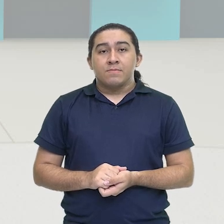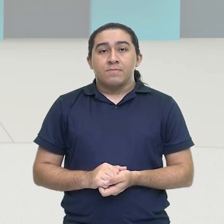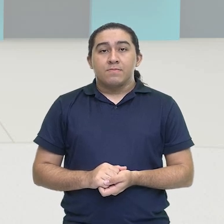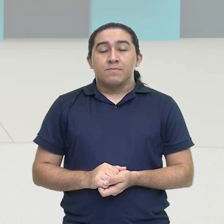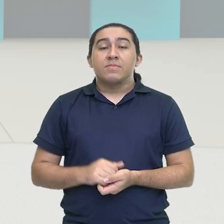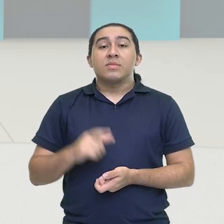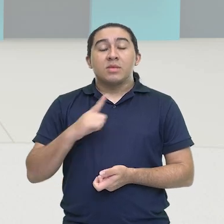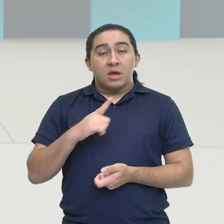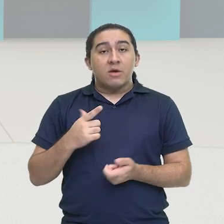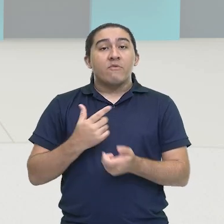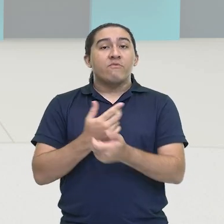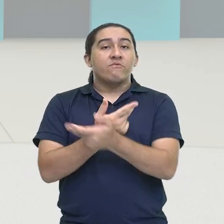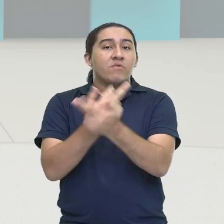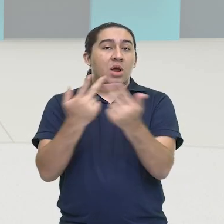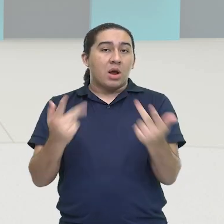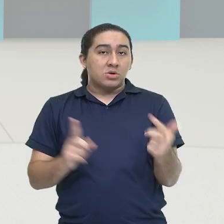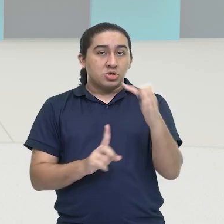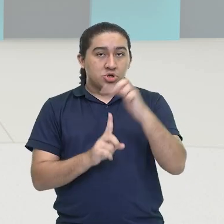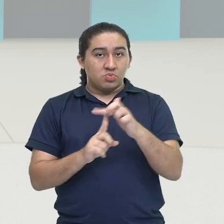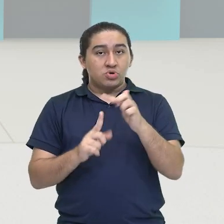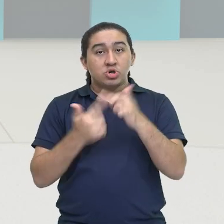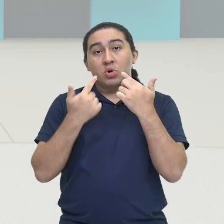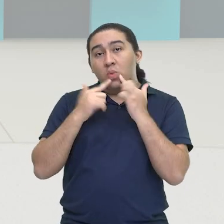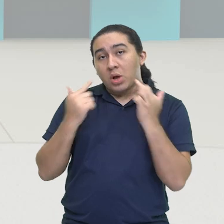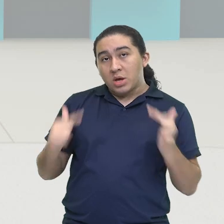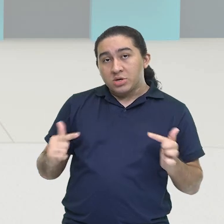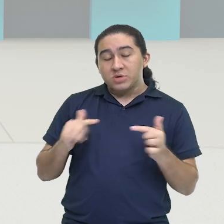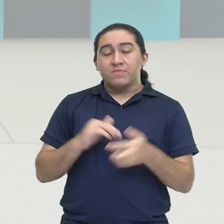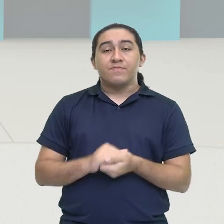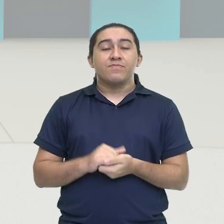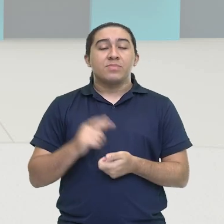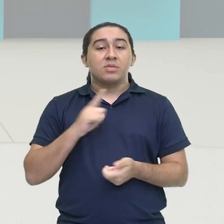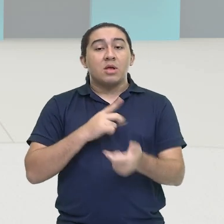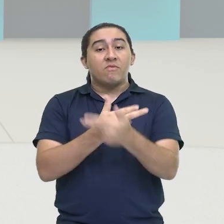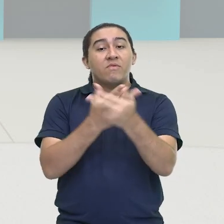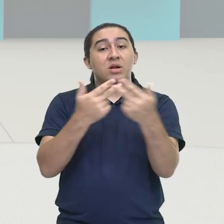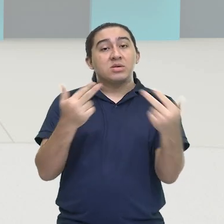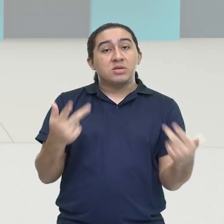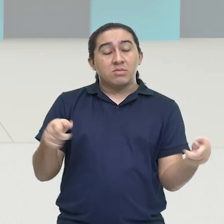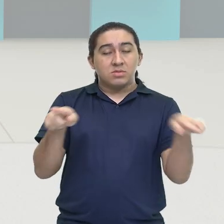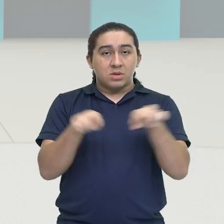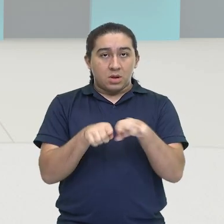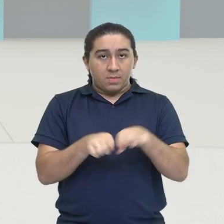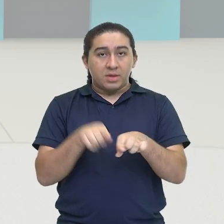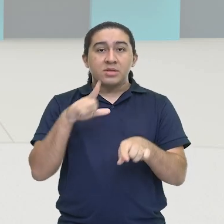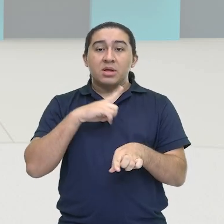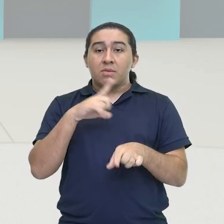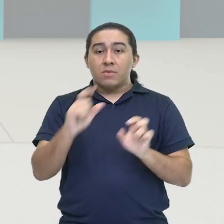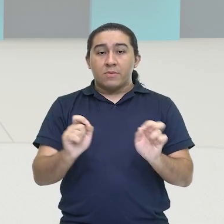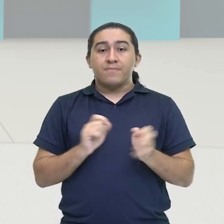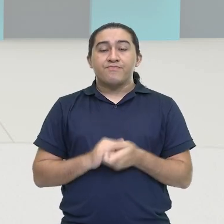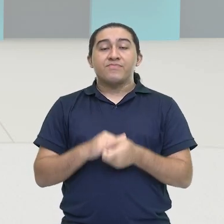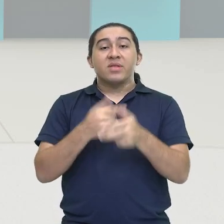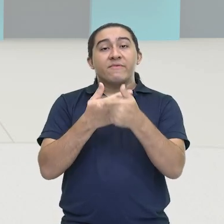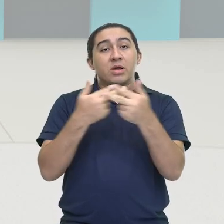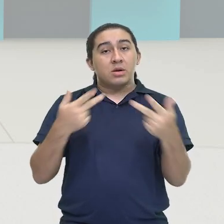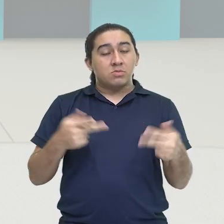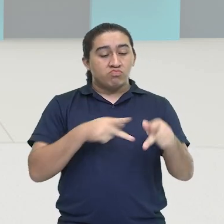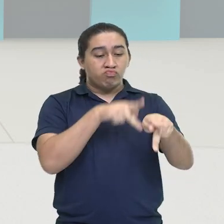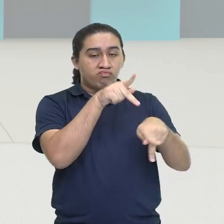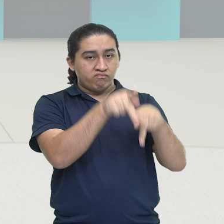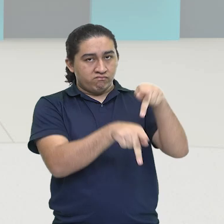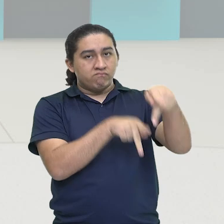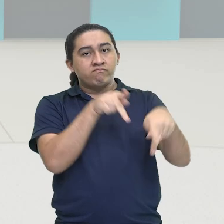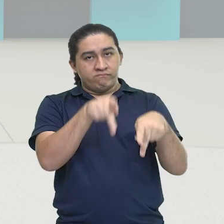de linguagem, né? Temos a variedade padrão, nós temos aquela variedade popular, né, que a